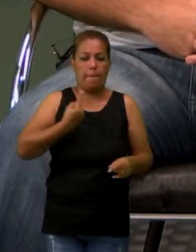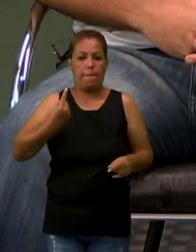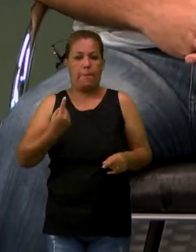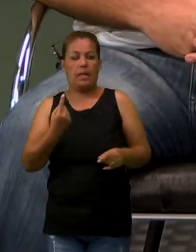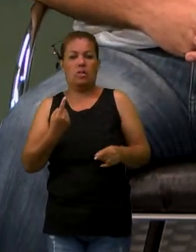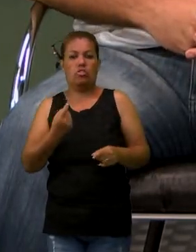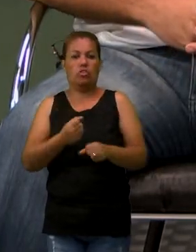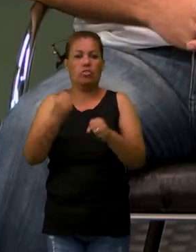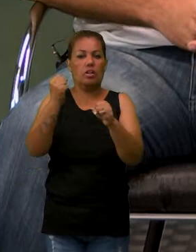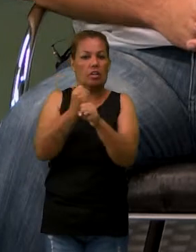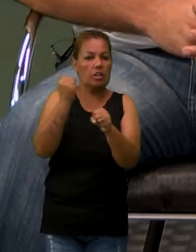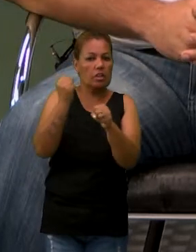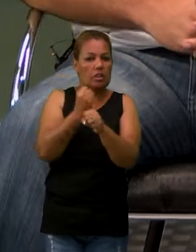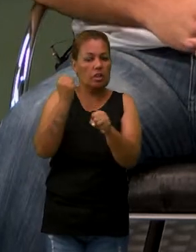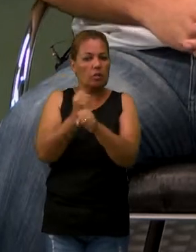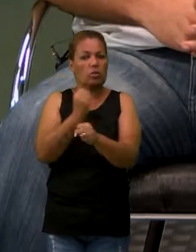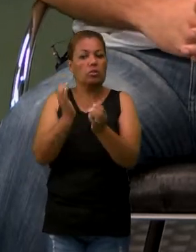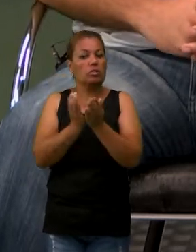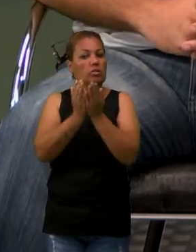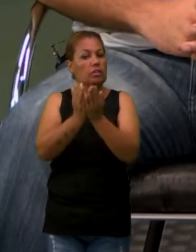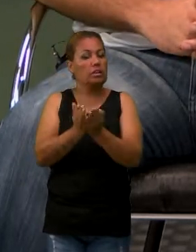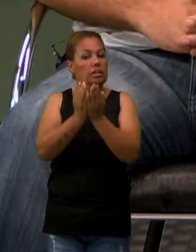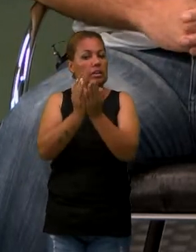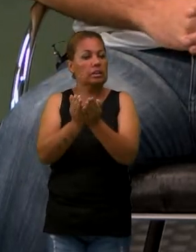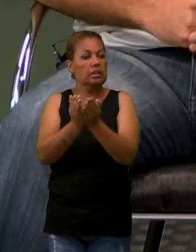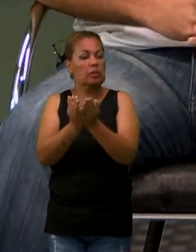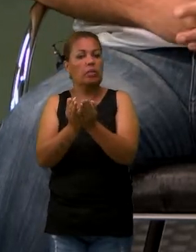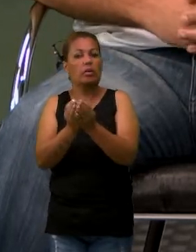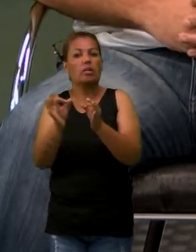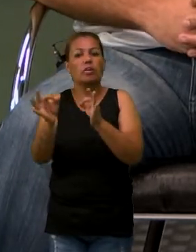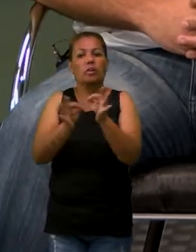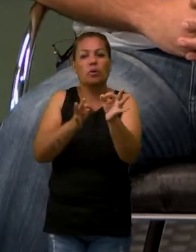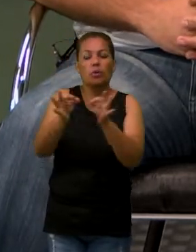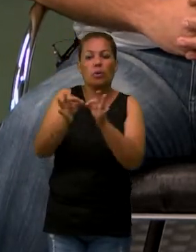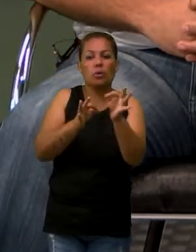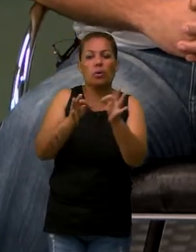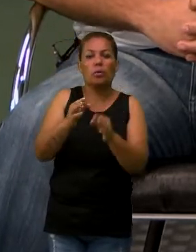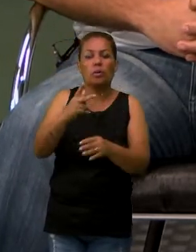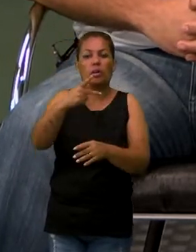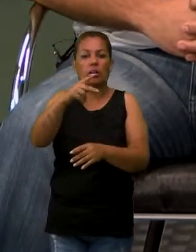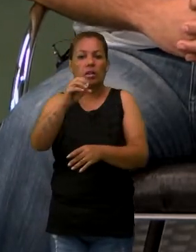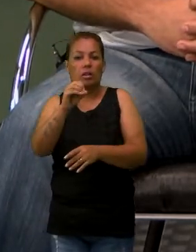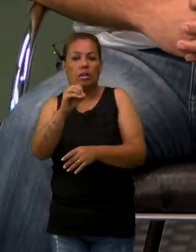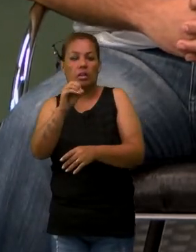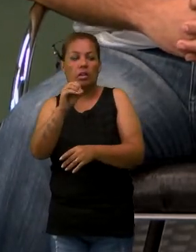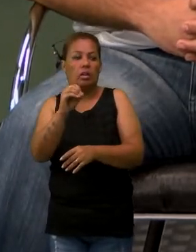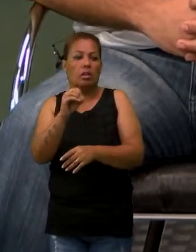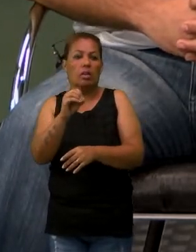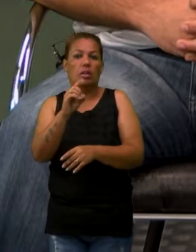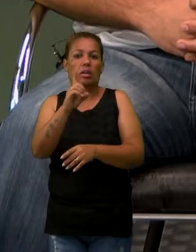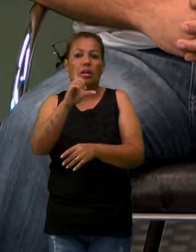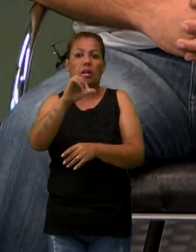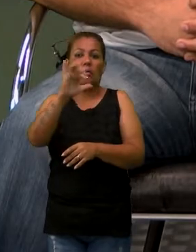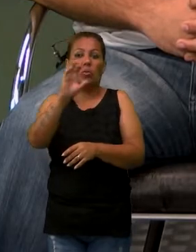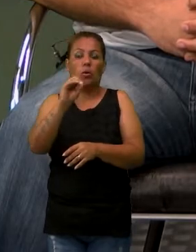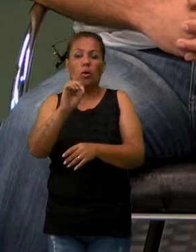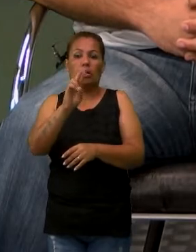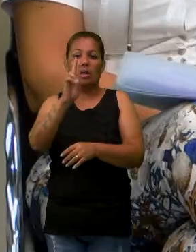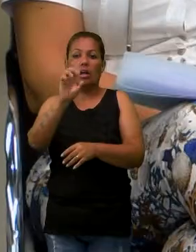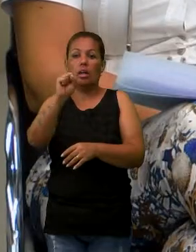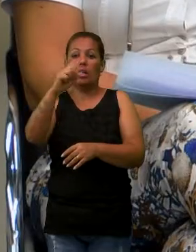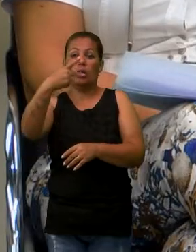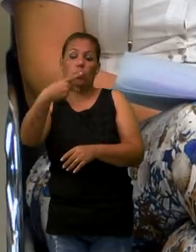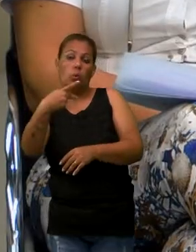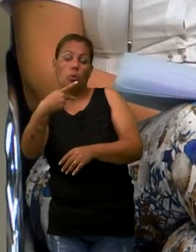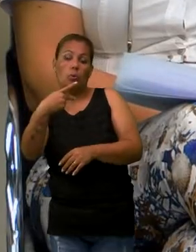foi a construção do desse barco aí esse barco foi um projeto da da pole da politécnica da usp que